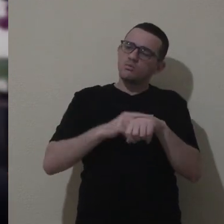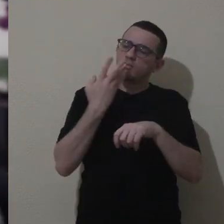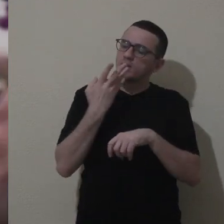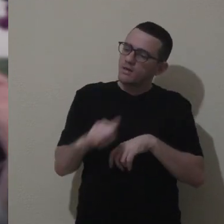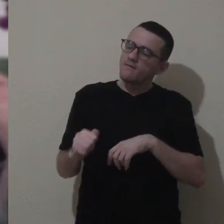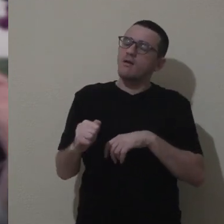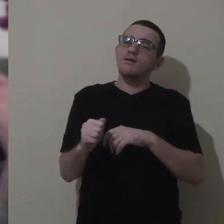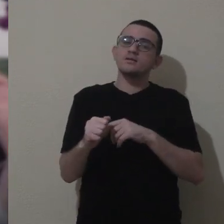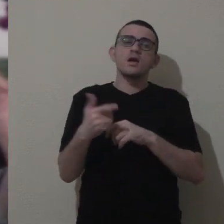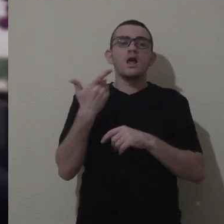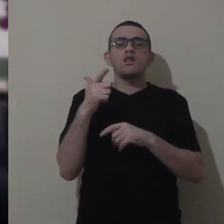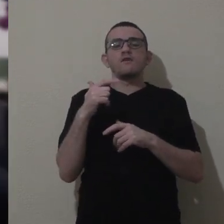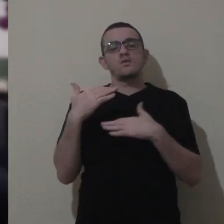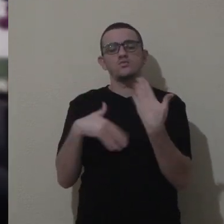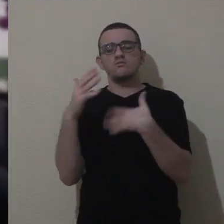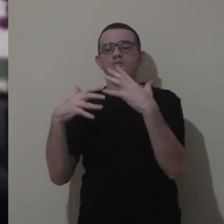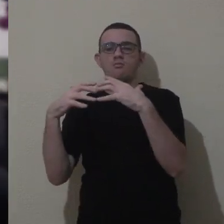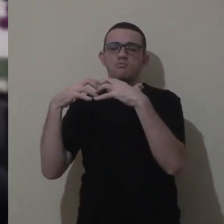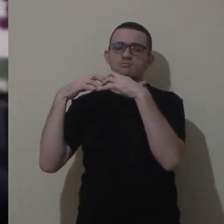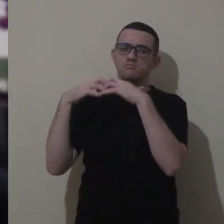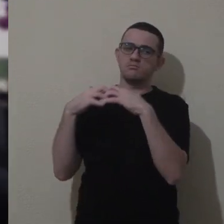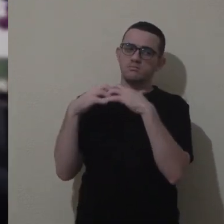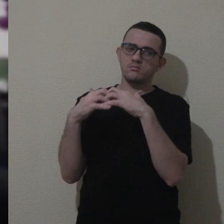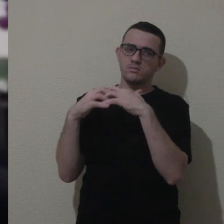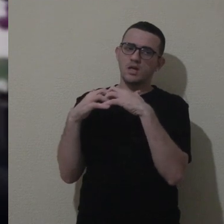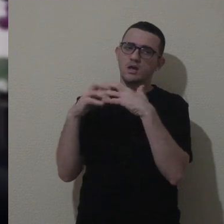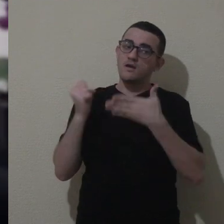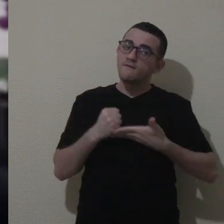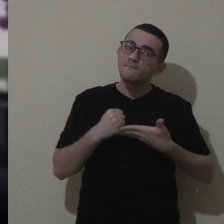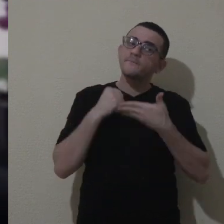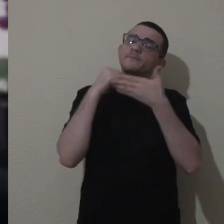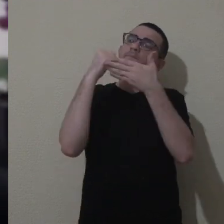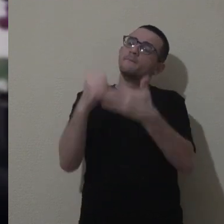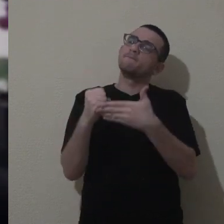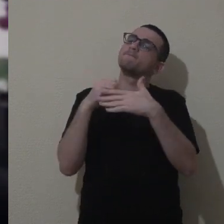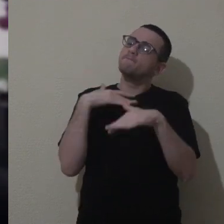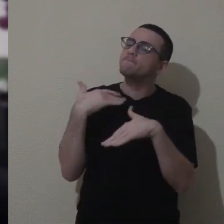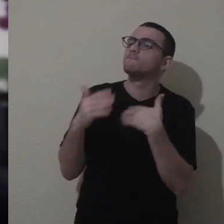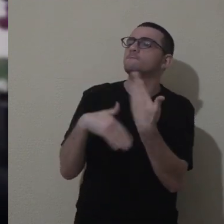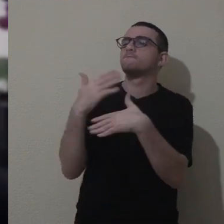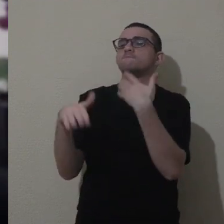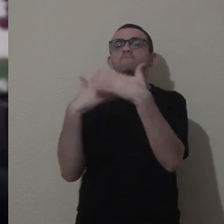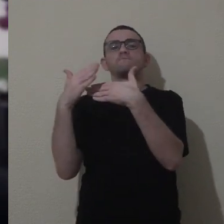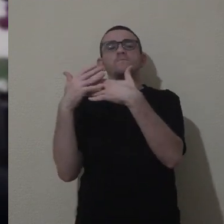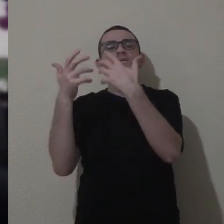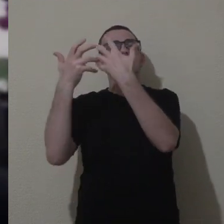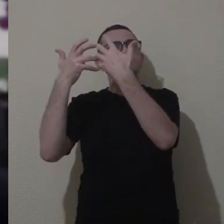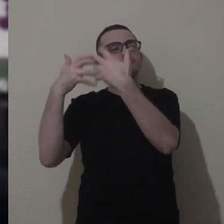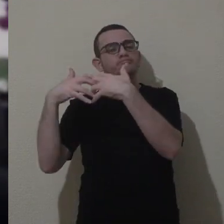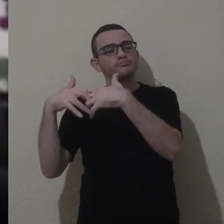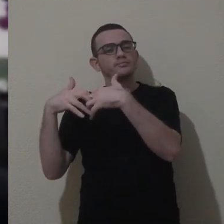Ela não vai ter essa conformação do cérebro que vai ajudá-lo a desenvolver